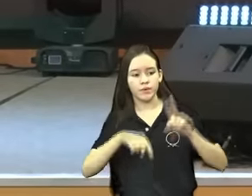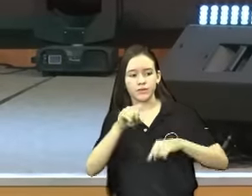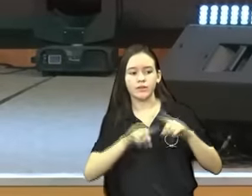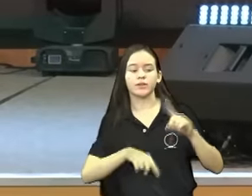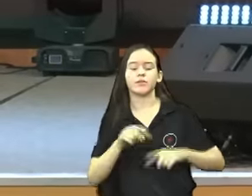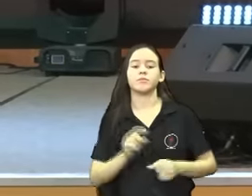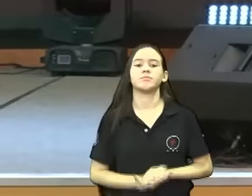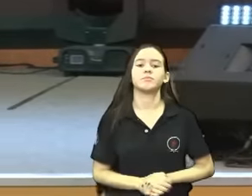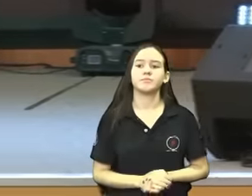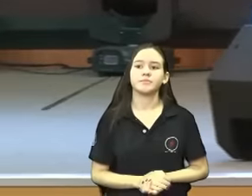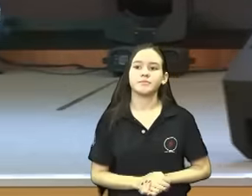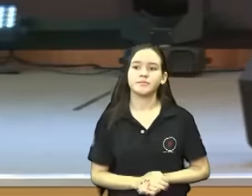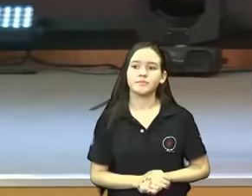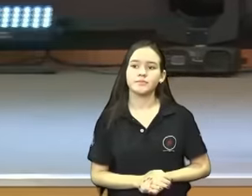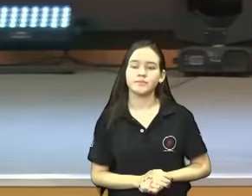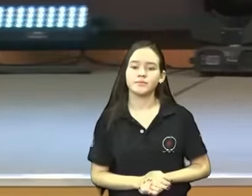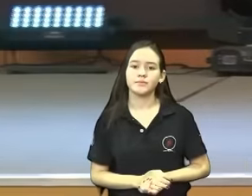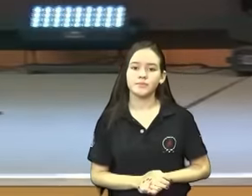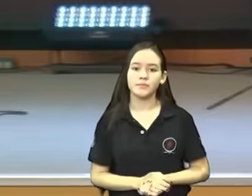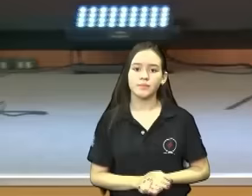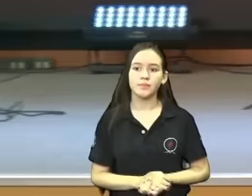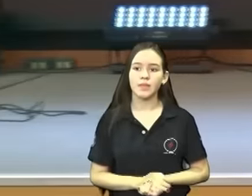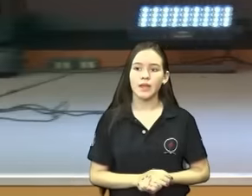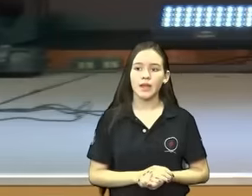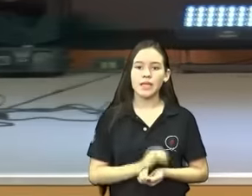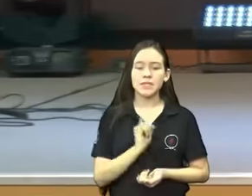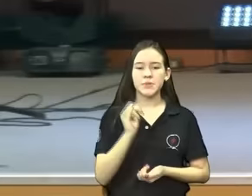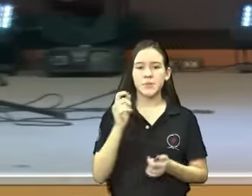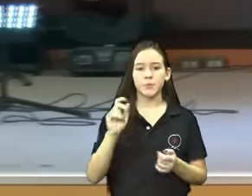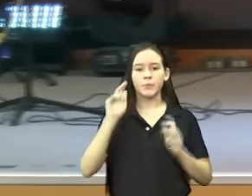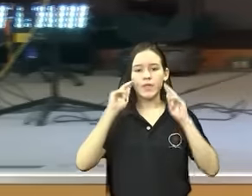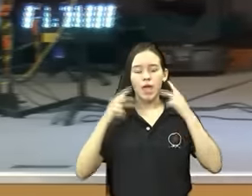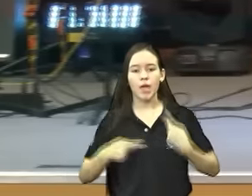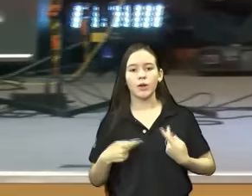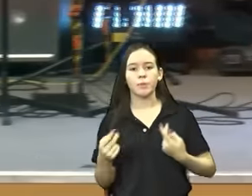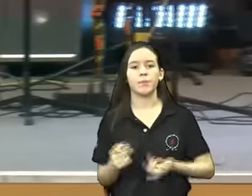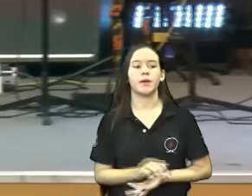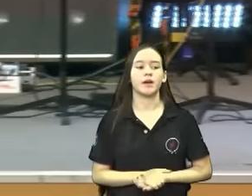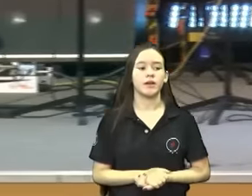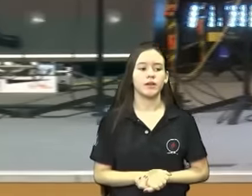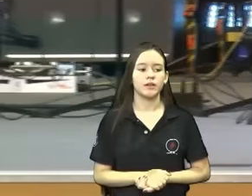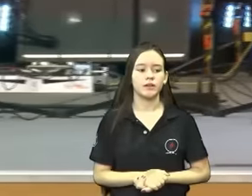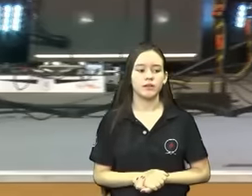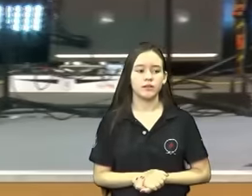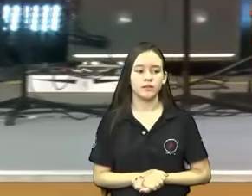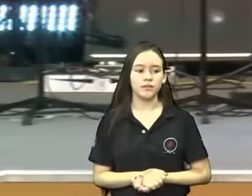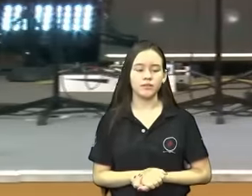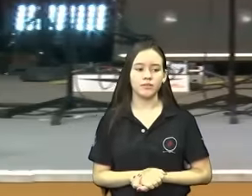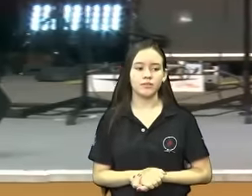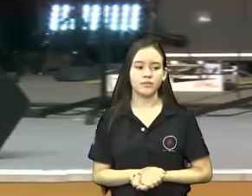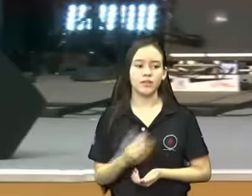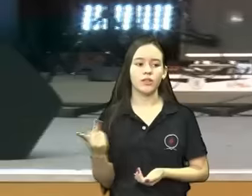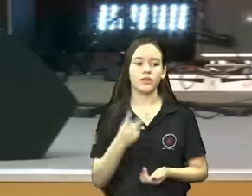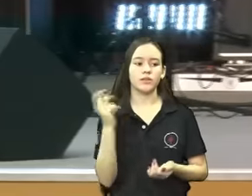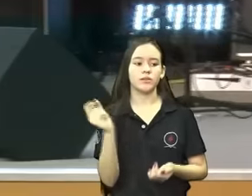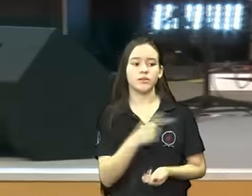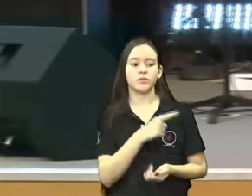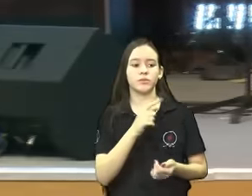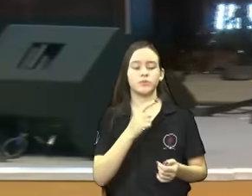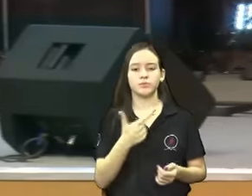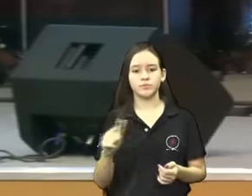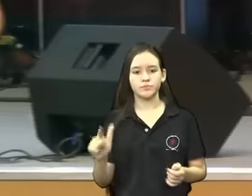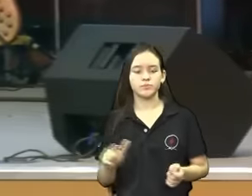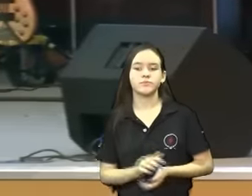humano é como se um ser humano valesse mais do que outro e o embrião